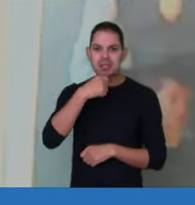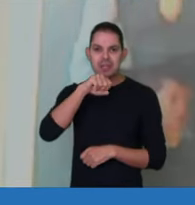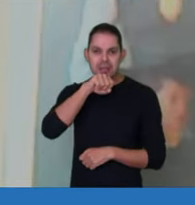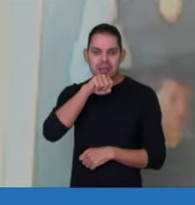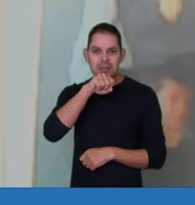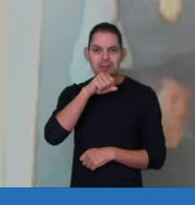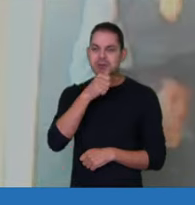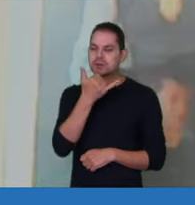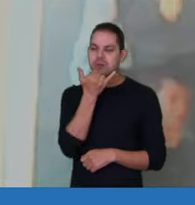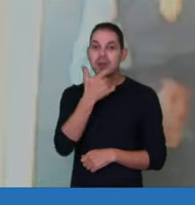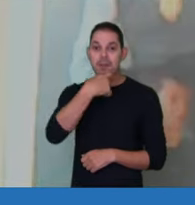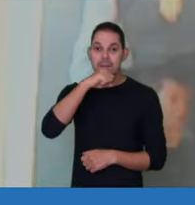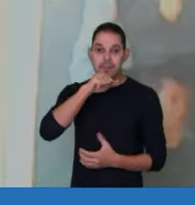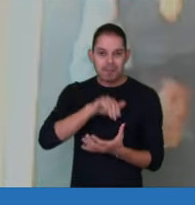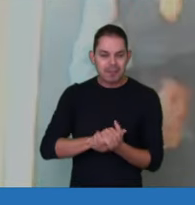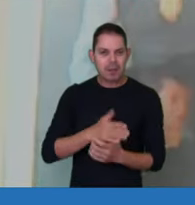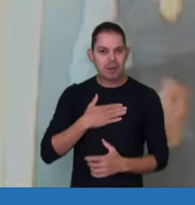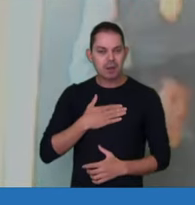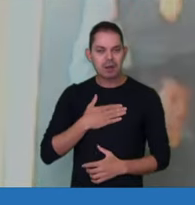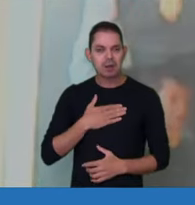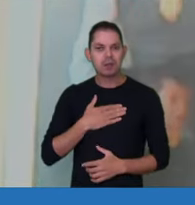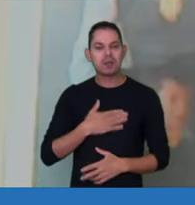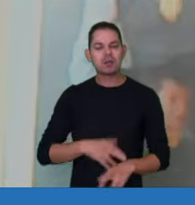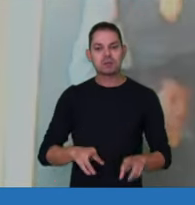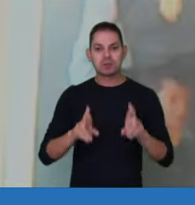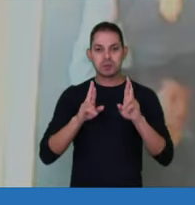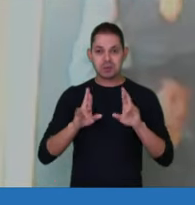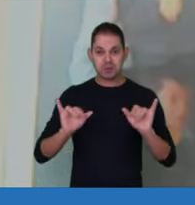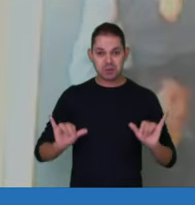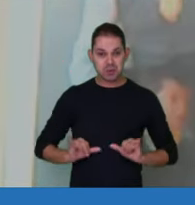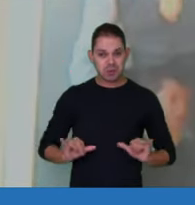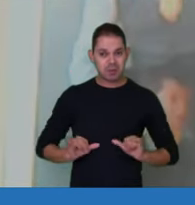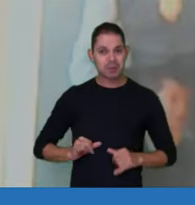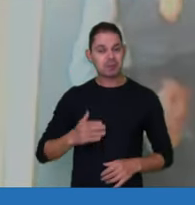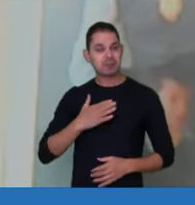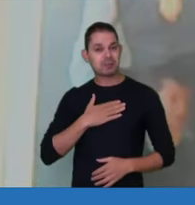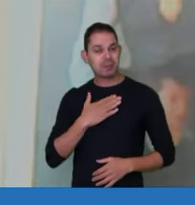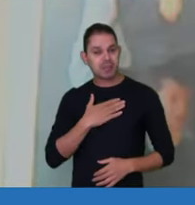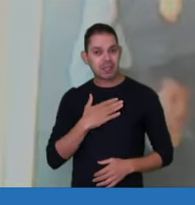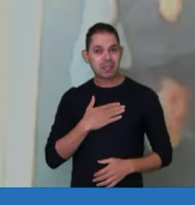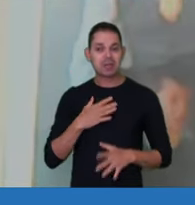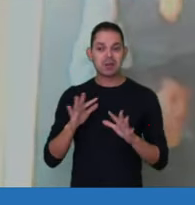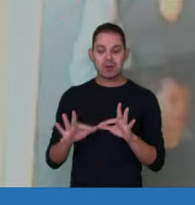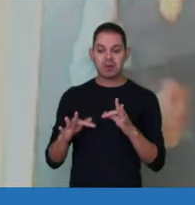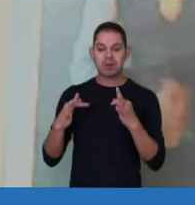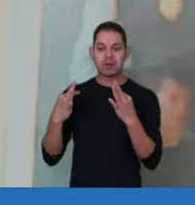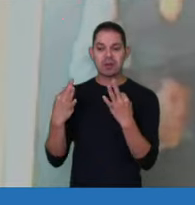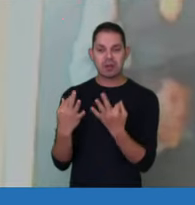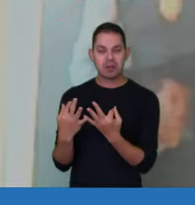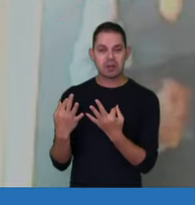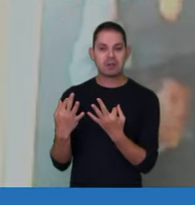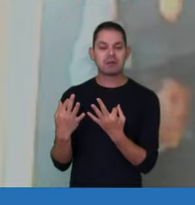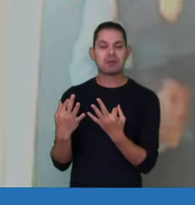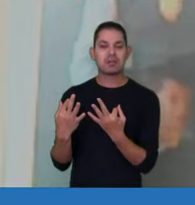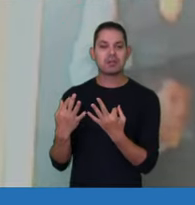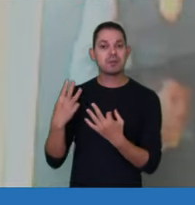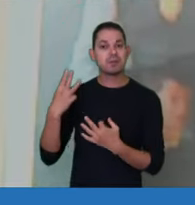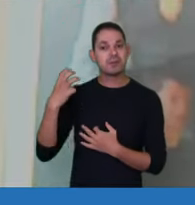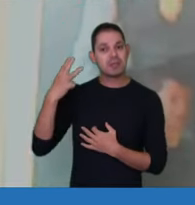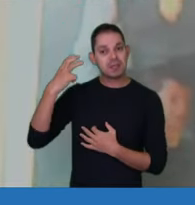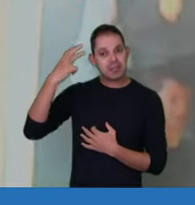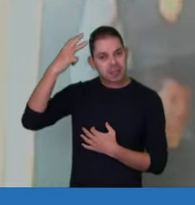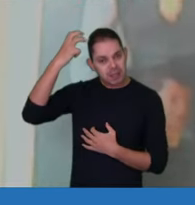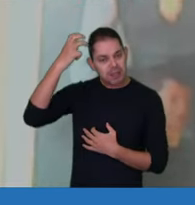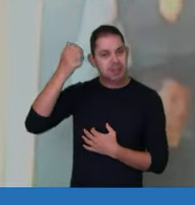Eu torço para que a dor que eu sinto, a dor da família da Marinette, da Marielle, dona